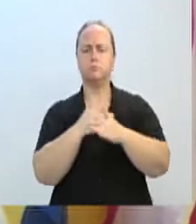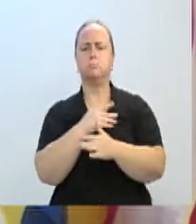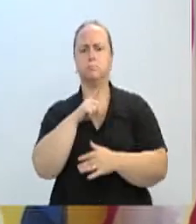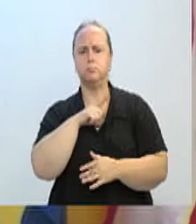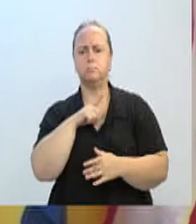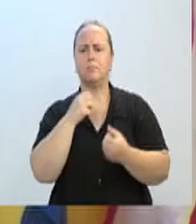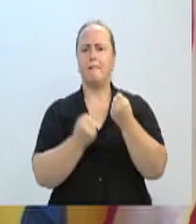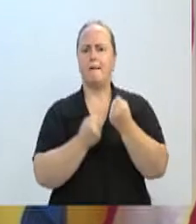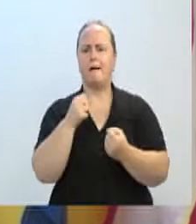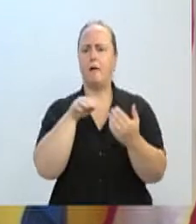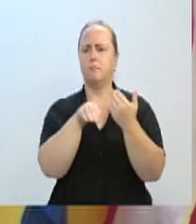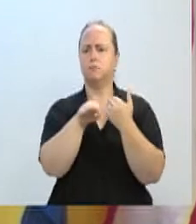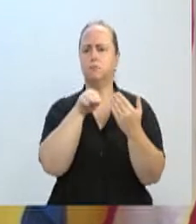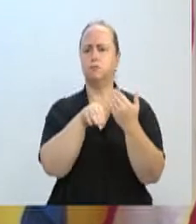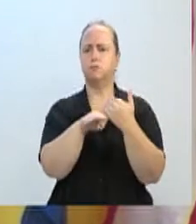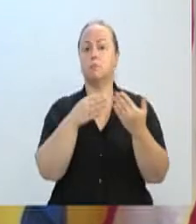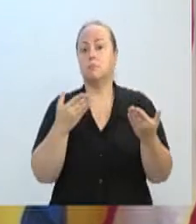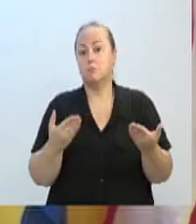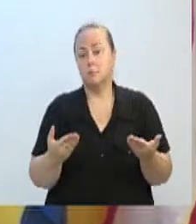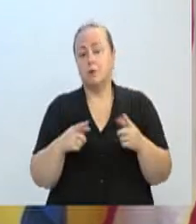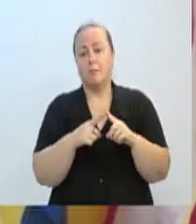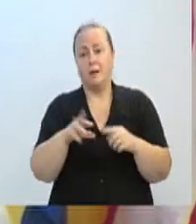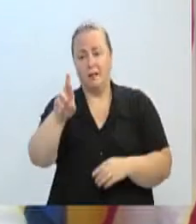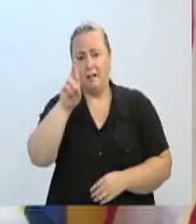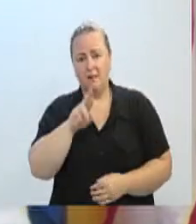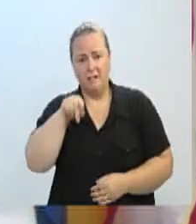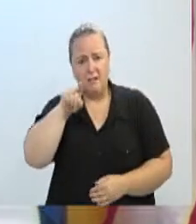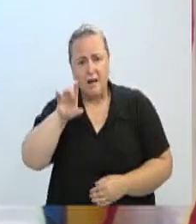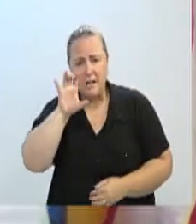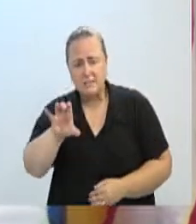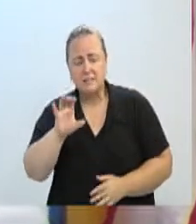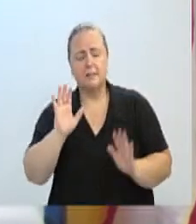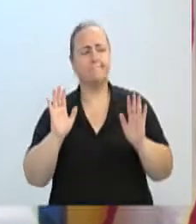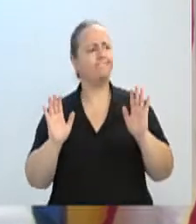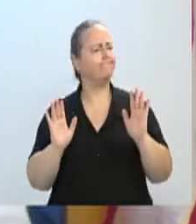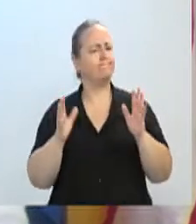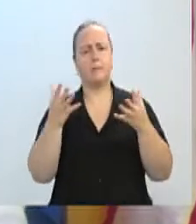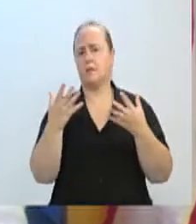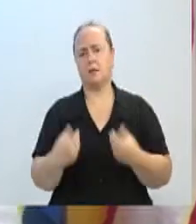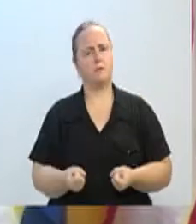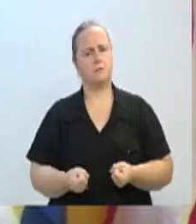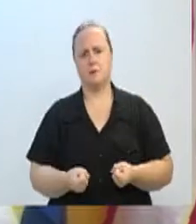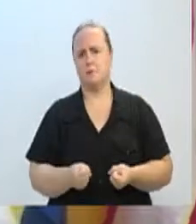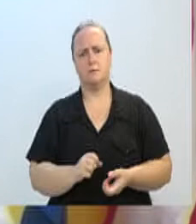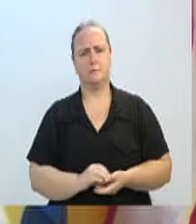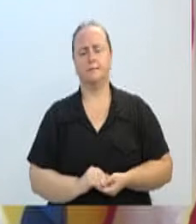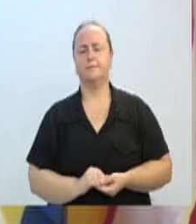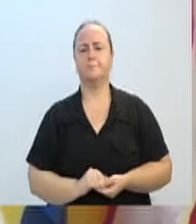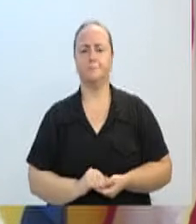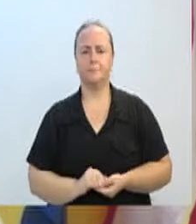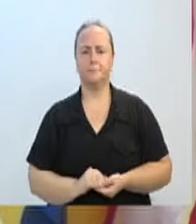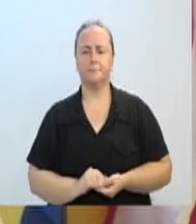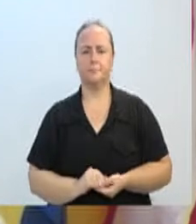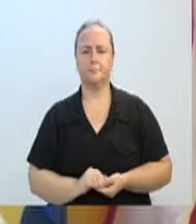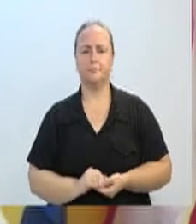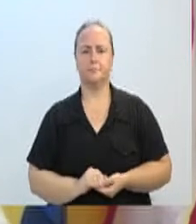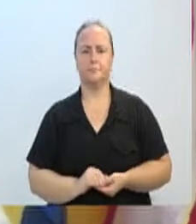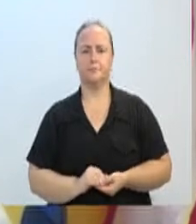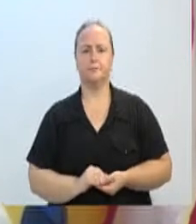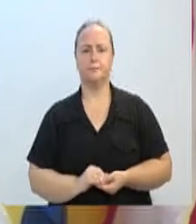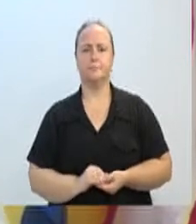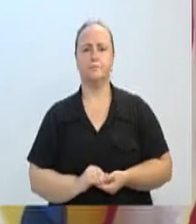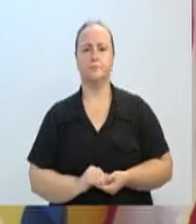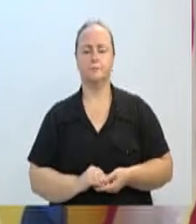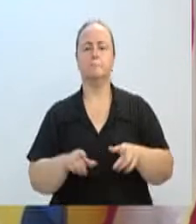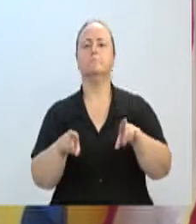e tem, infelizmente, recebido esse tipo de resposta e a gente não quer esse tipo de resposta. Outra situação aqui, presidente, eu